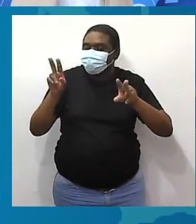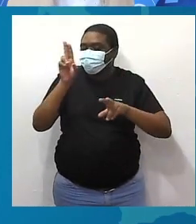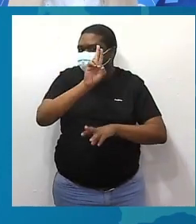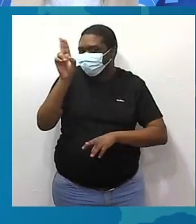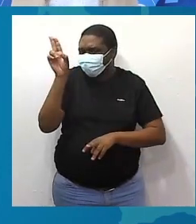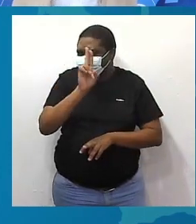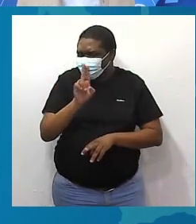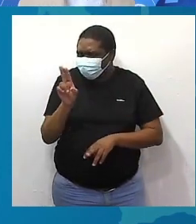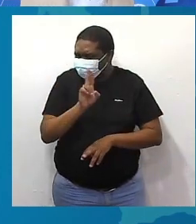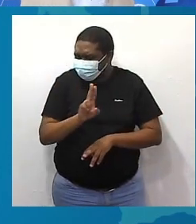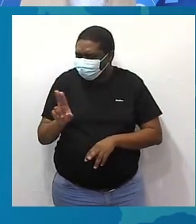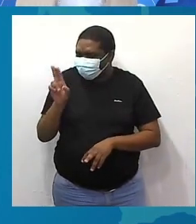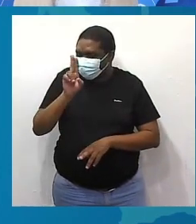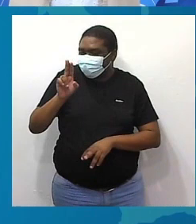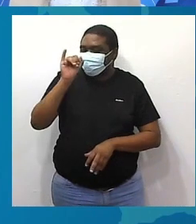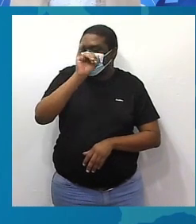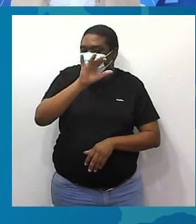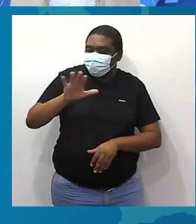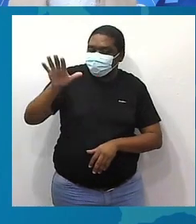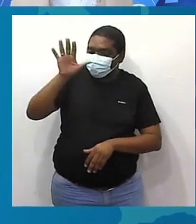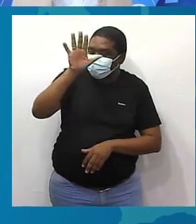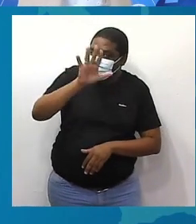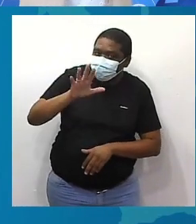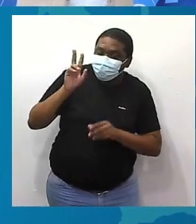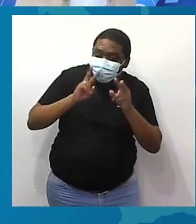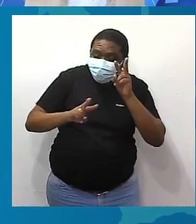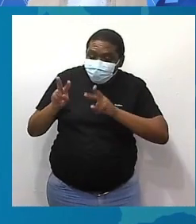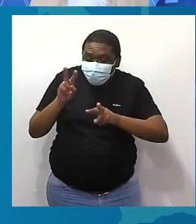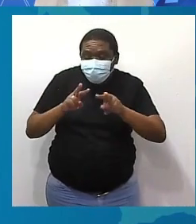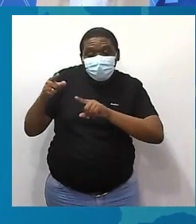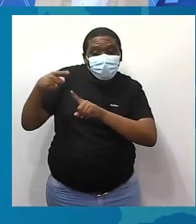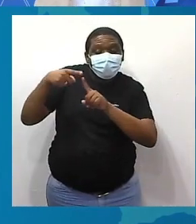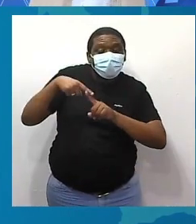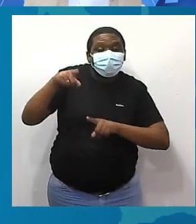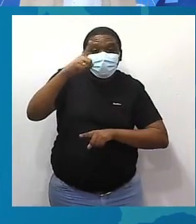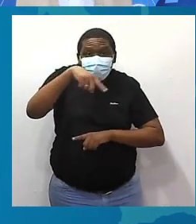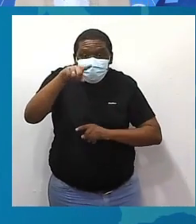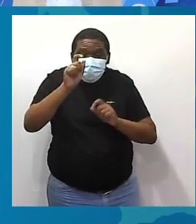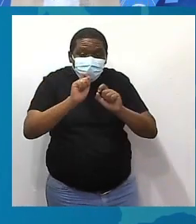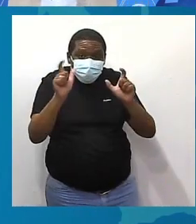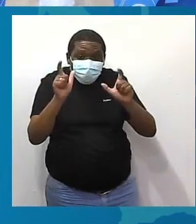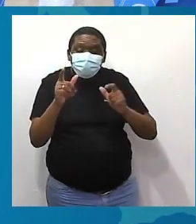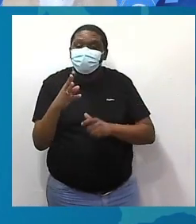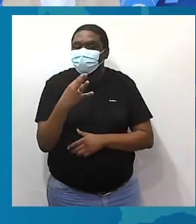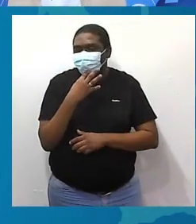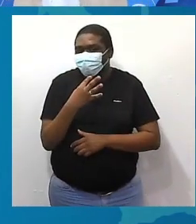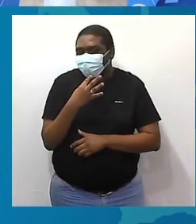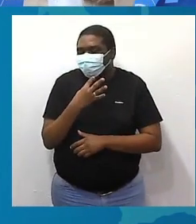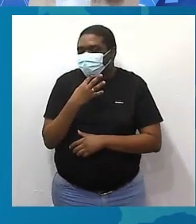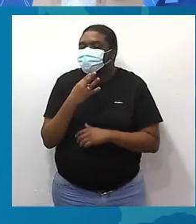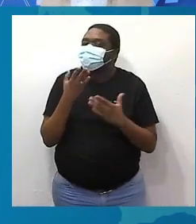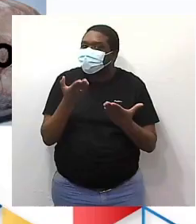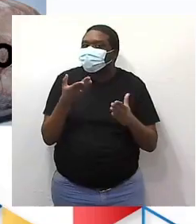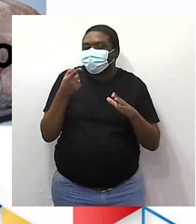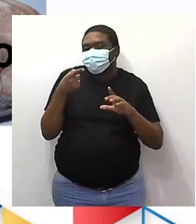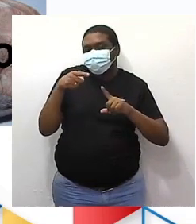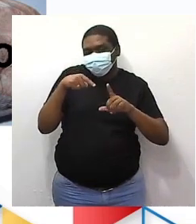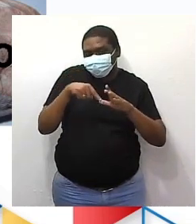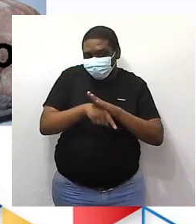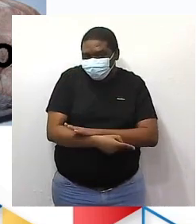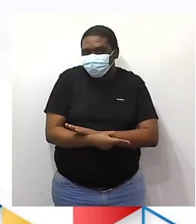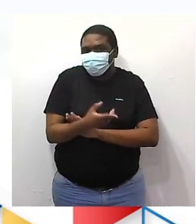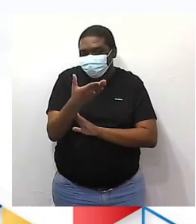pegar a imagem de cada um tipo dessas rochas para que vocês ficassem conhecendo essas rochas aí que